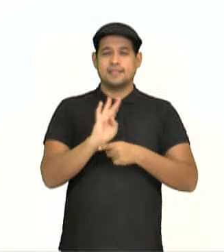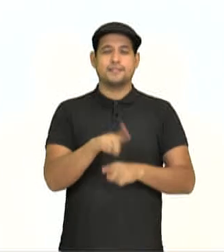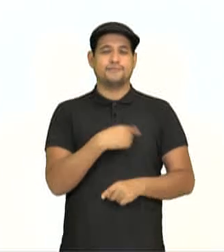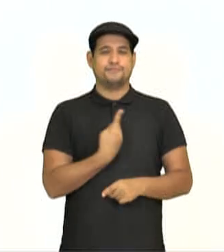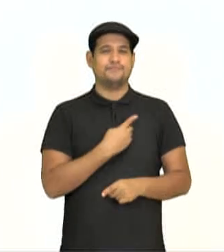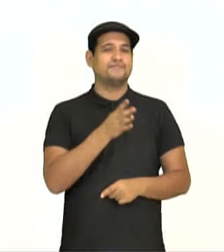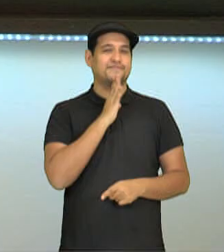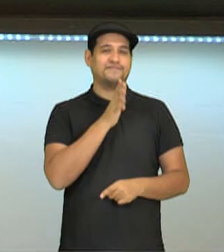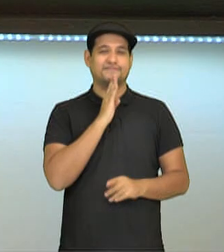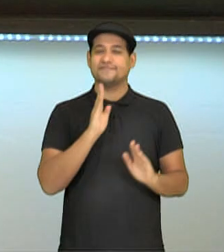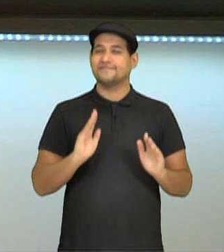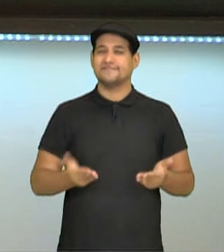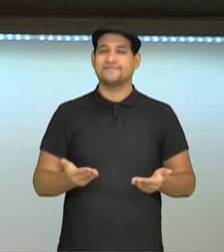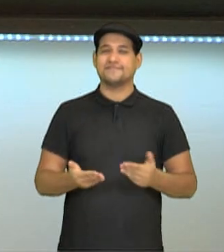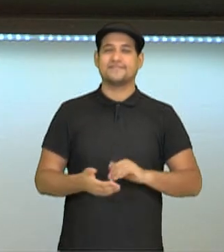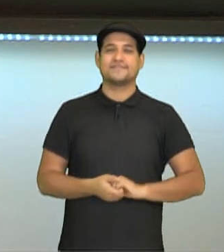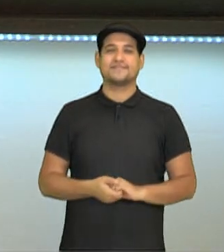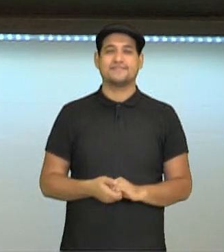nós conhecemos hoje.